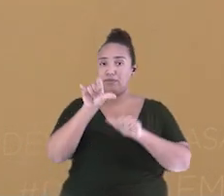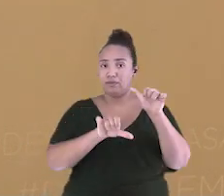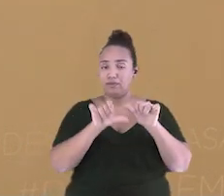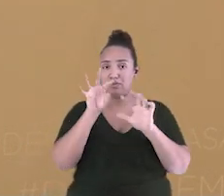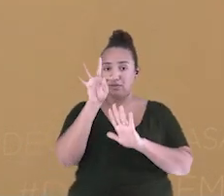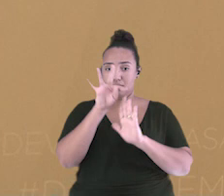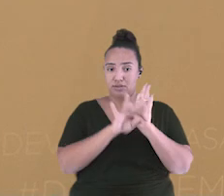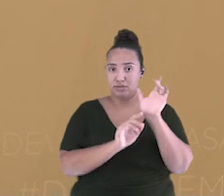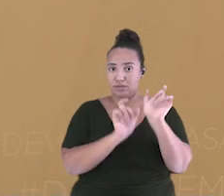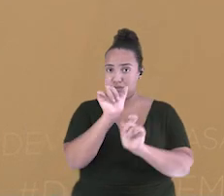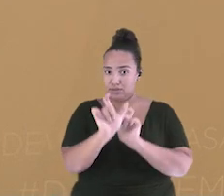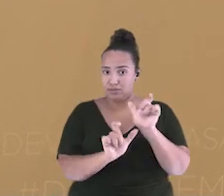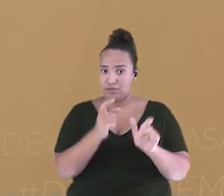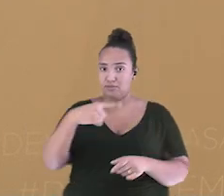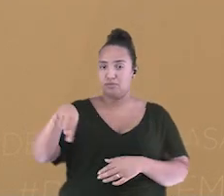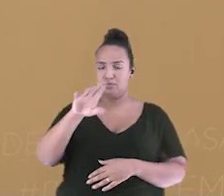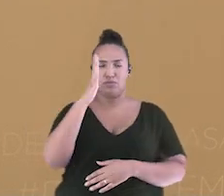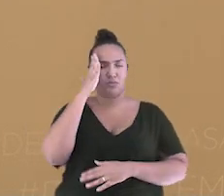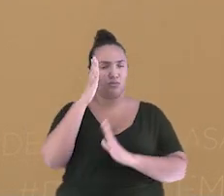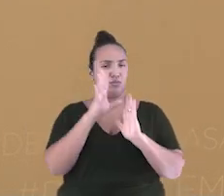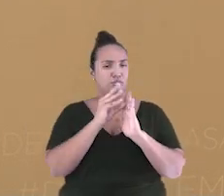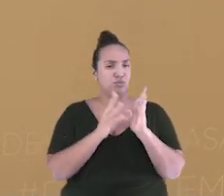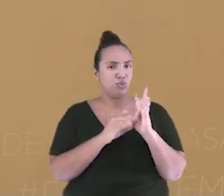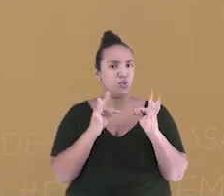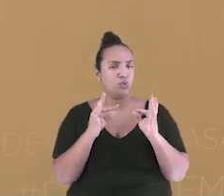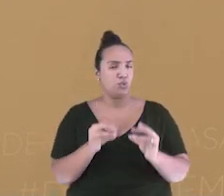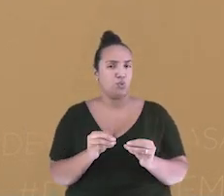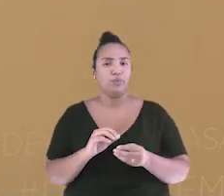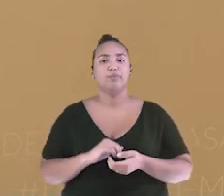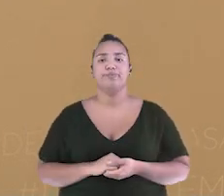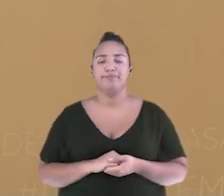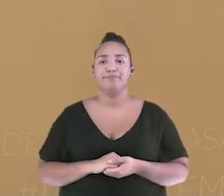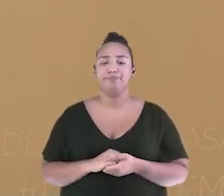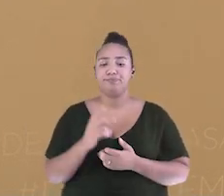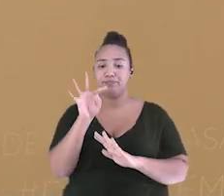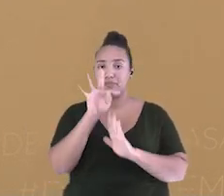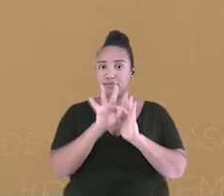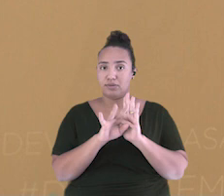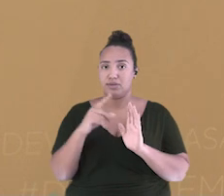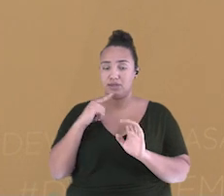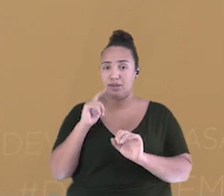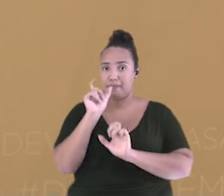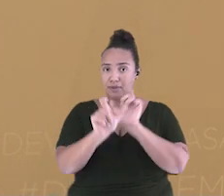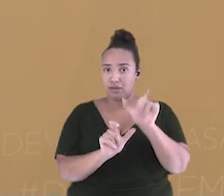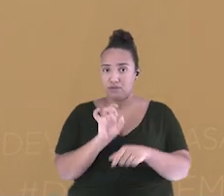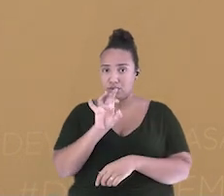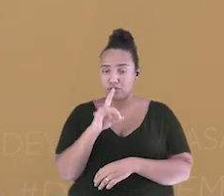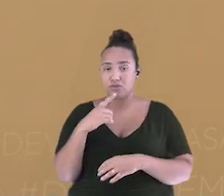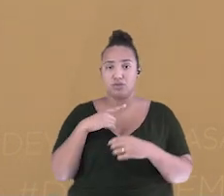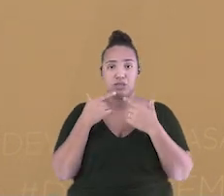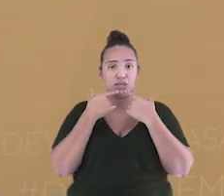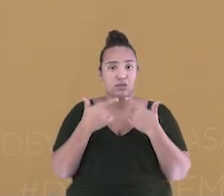analisar um texto com palavras para ficarmos fera neste conteúdo. Um texto apenas com palavras é um texto